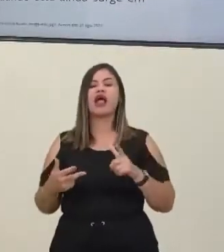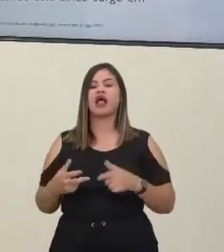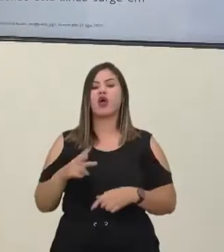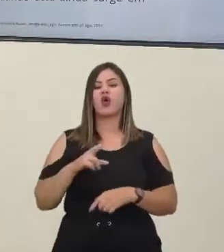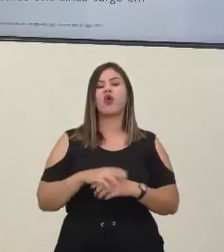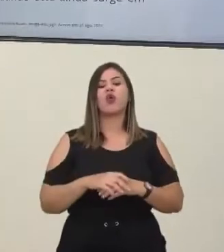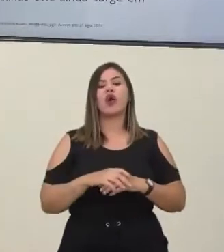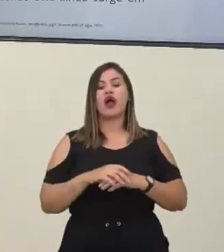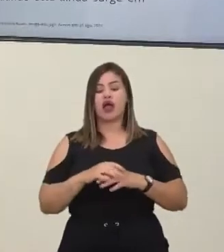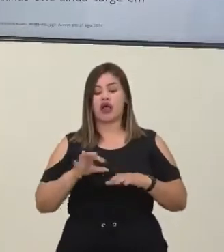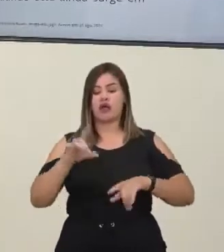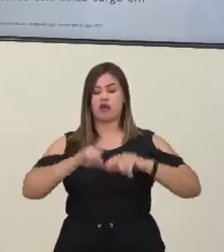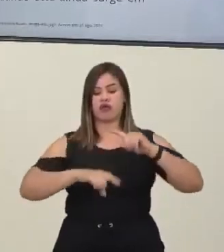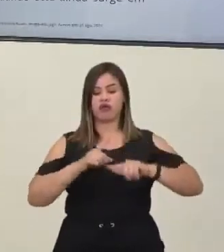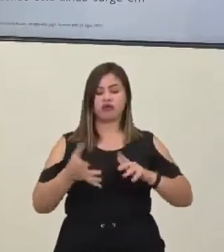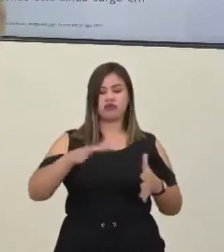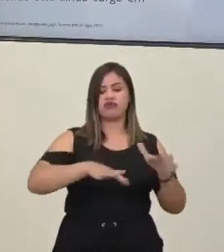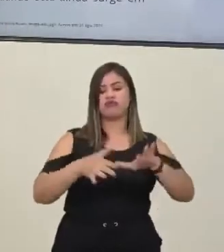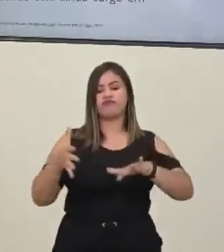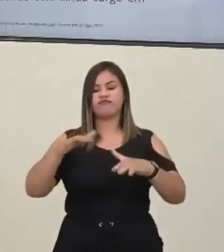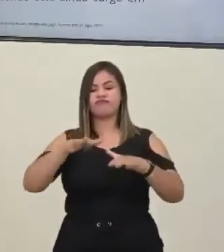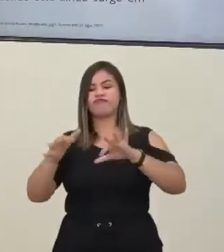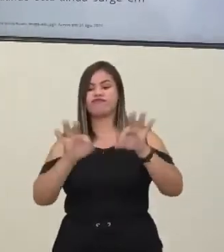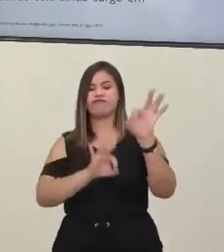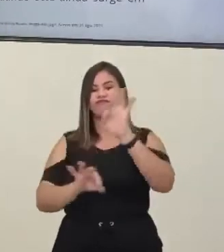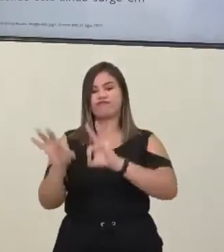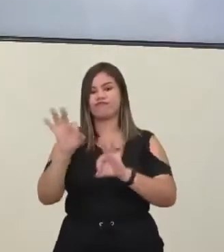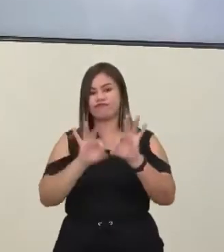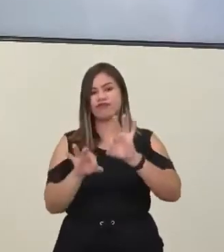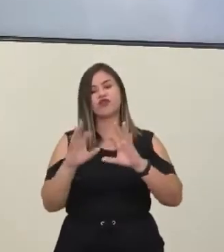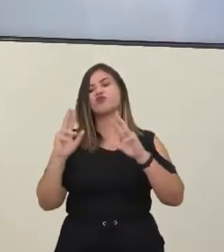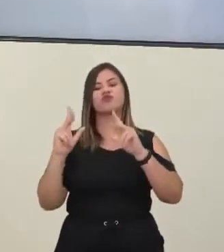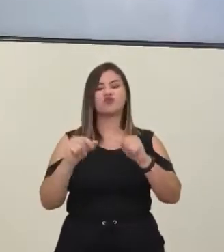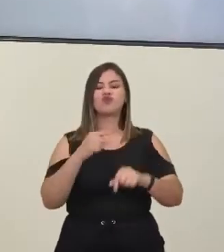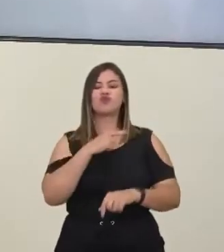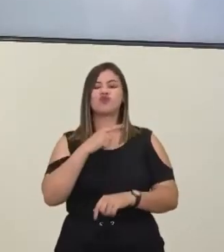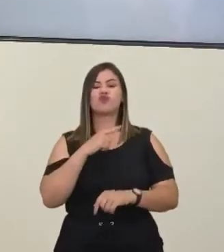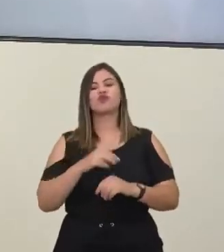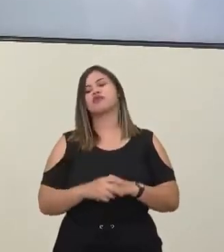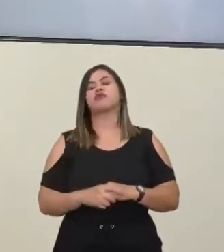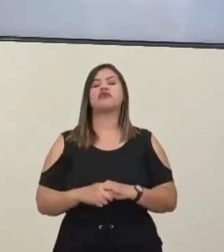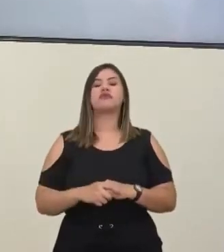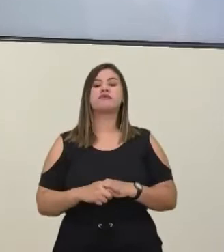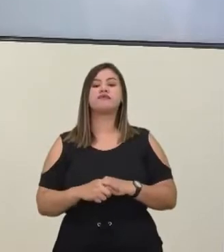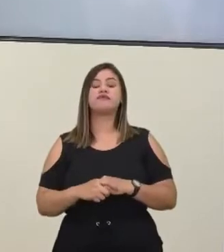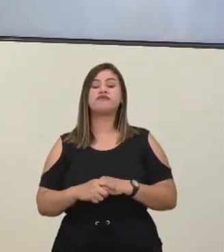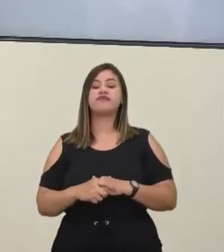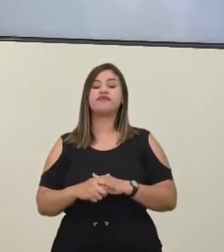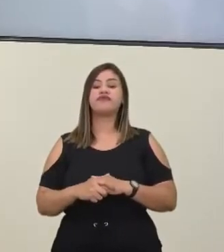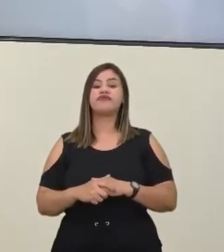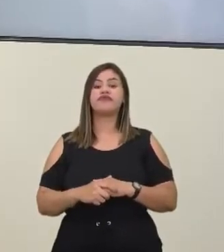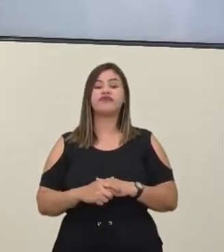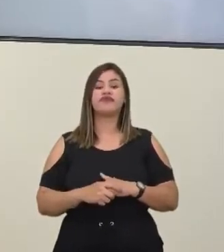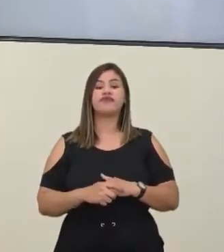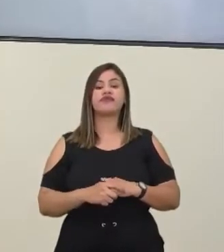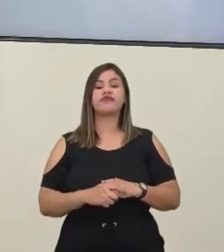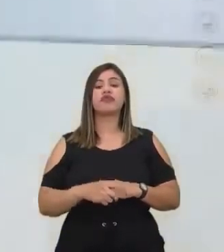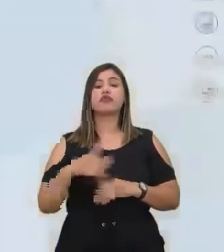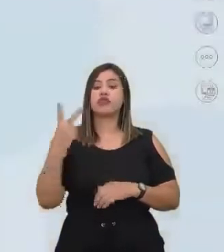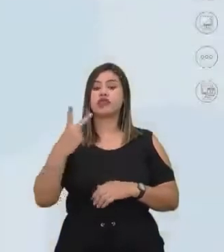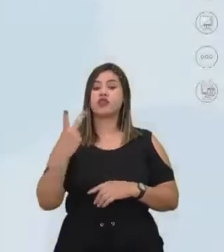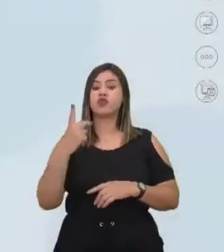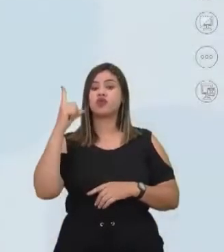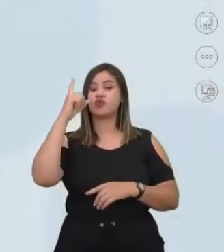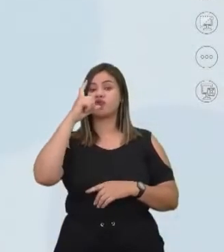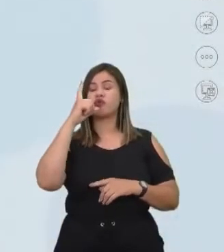montar e desmontar equipamento de som, enfim, tudo isso, tá, gente? Então, gente, olha só, nós temos aí, né, 2 desafios para